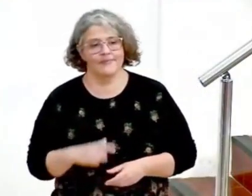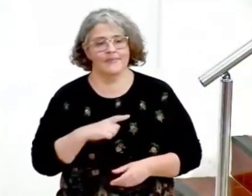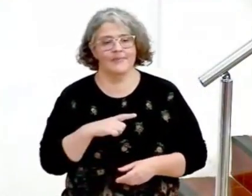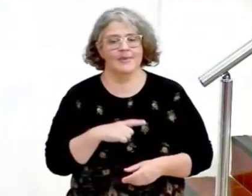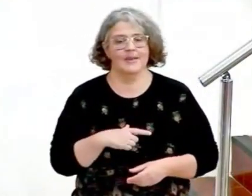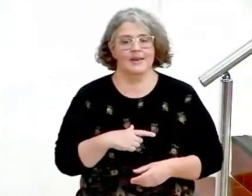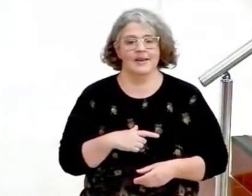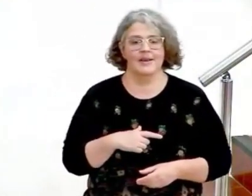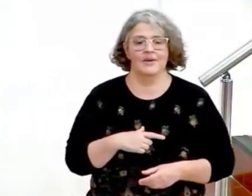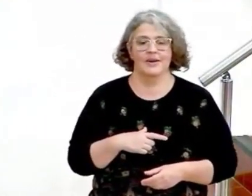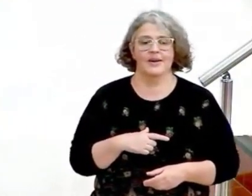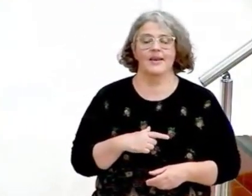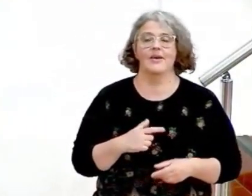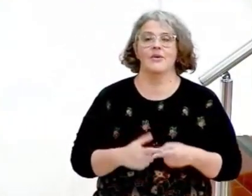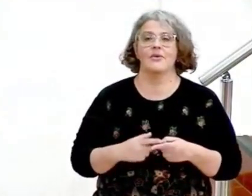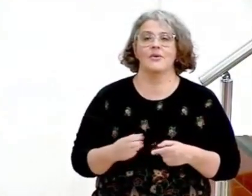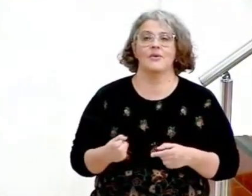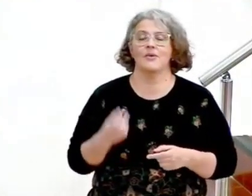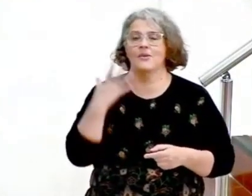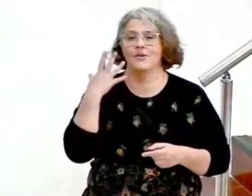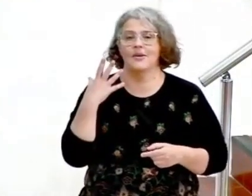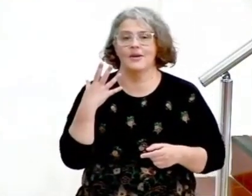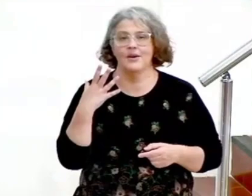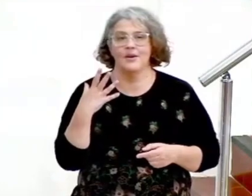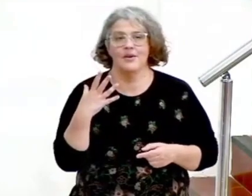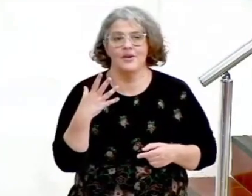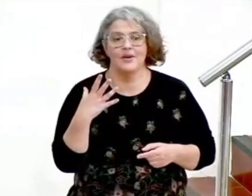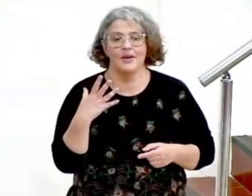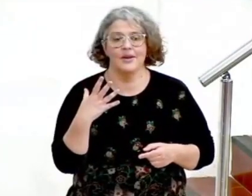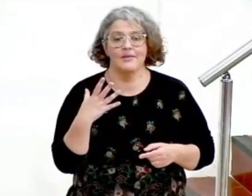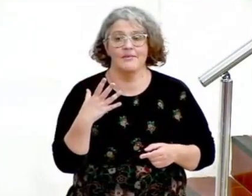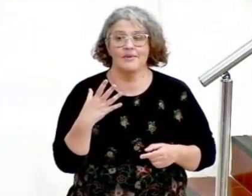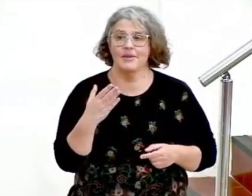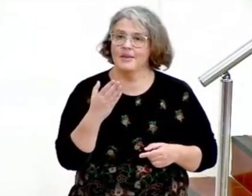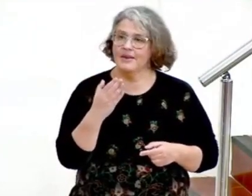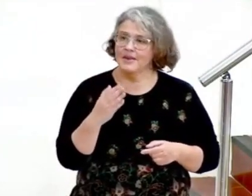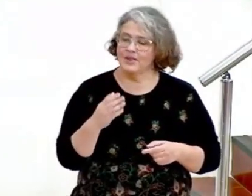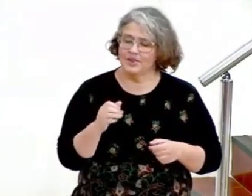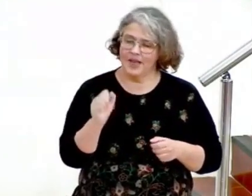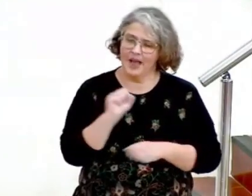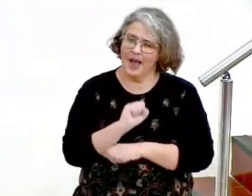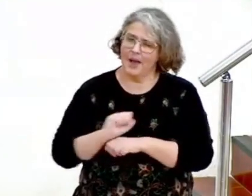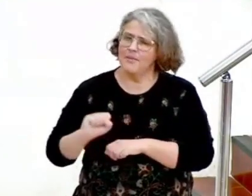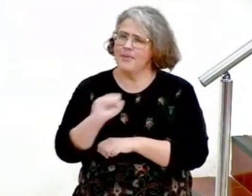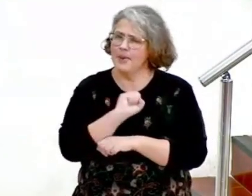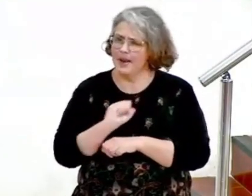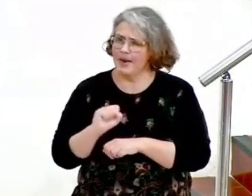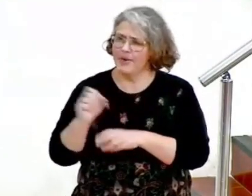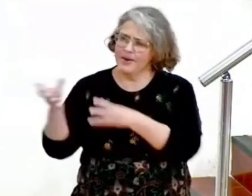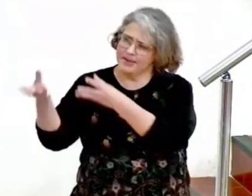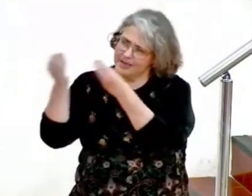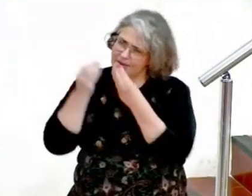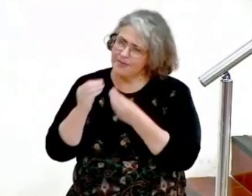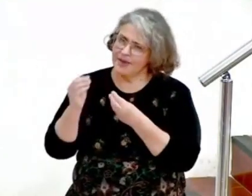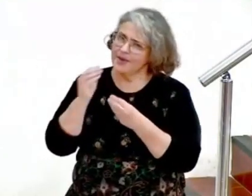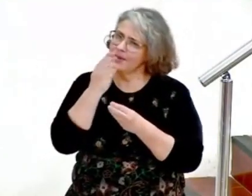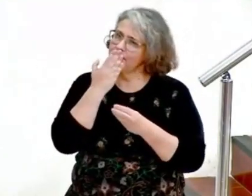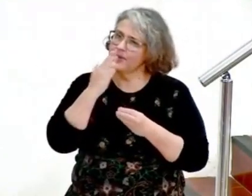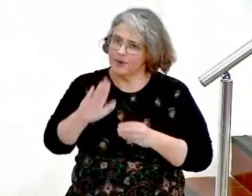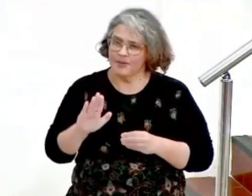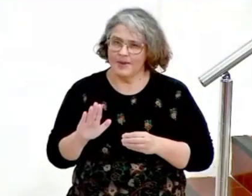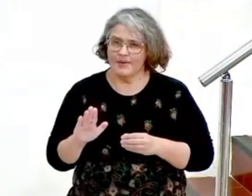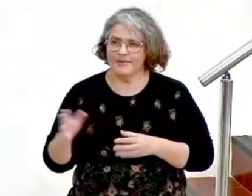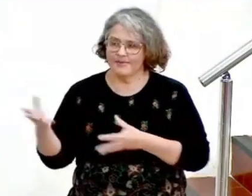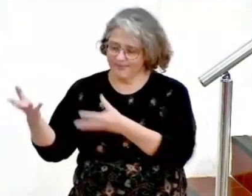de Abraão recebendo uma promessa, e ao desenrolar da espera dessa promessa, aos 25